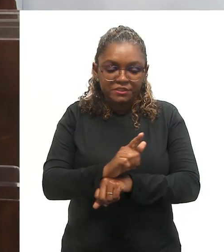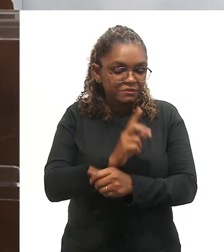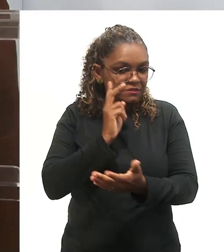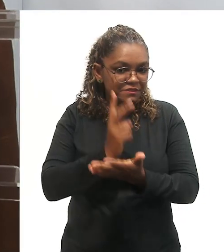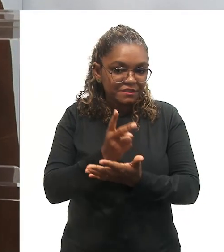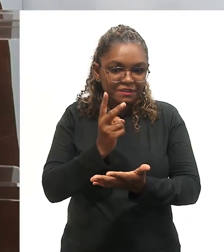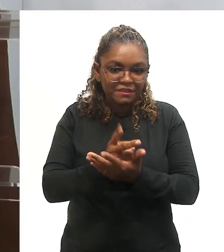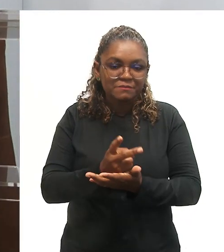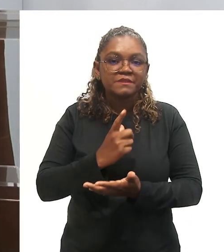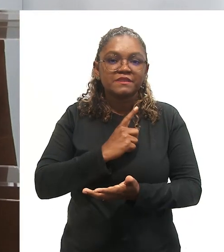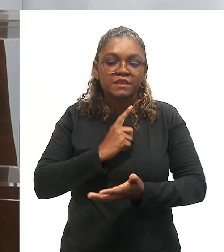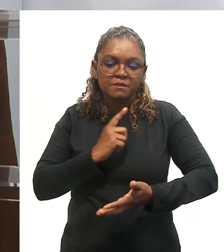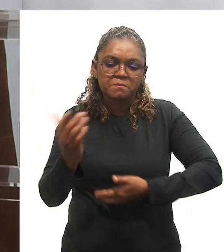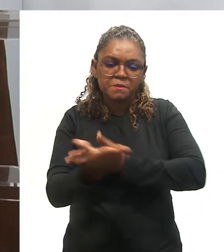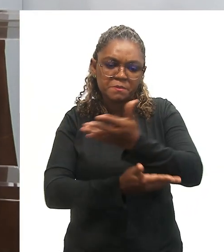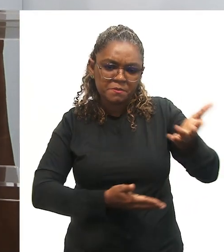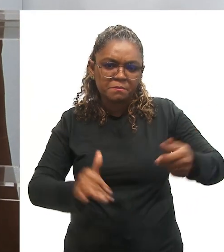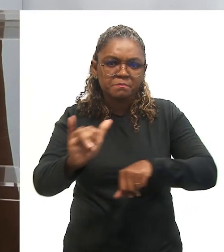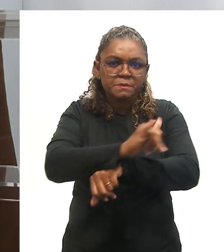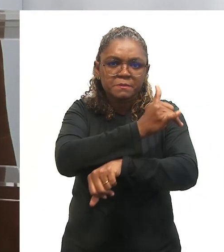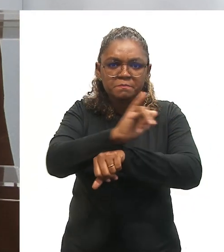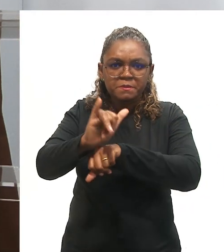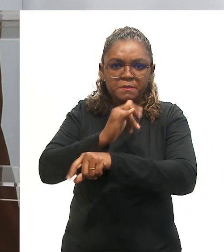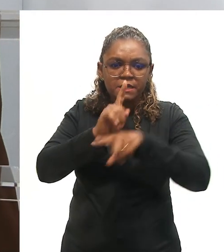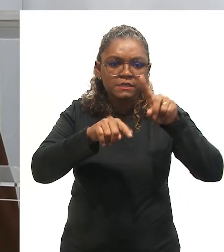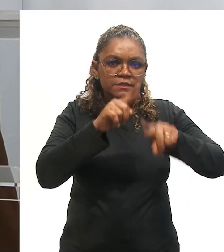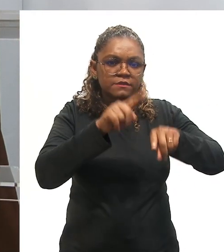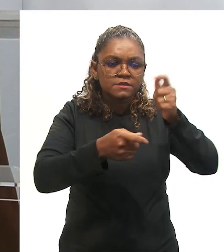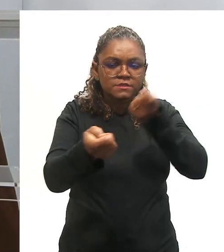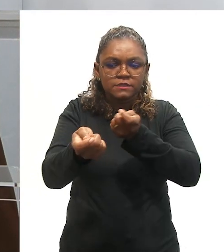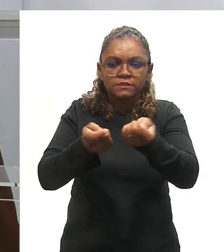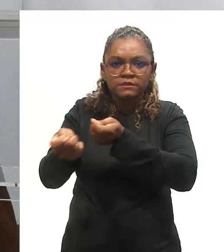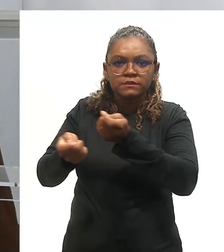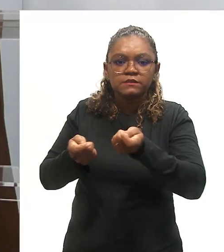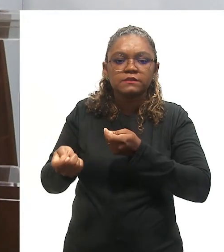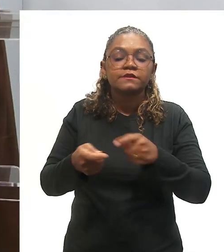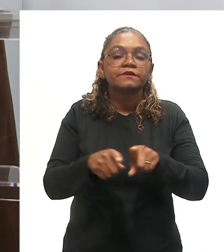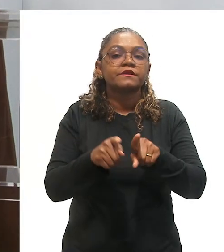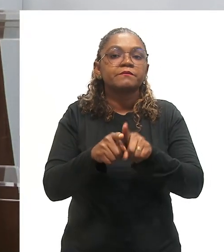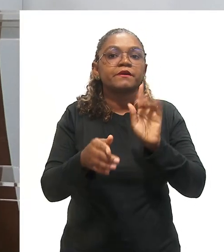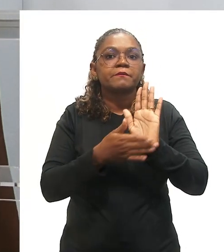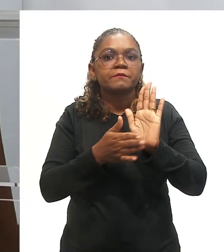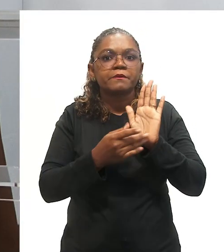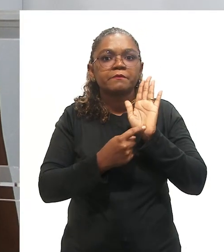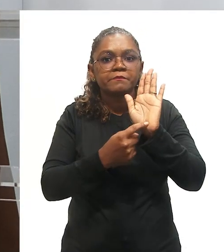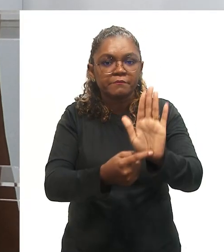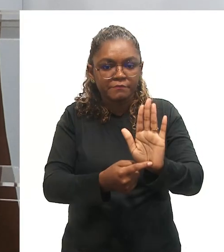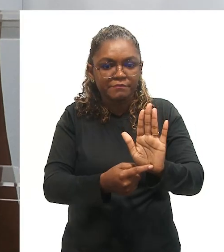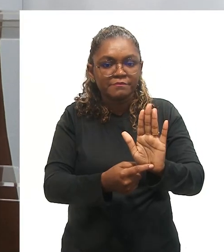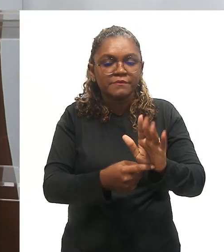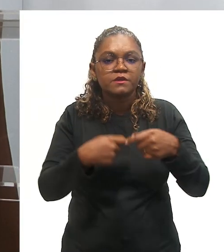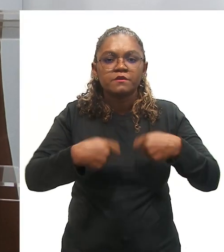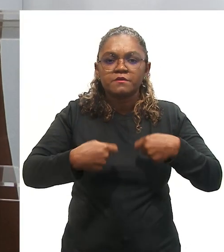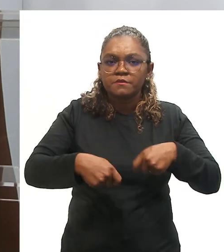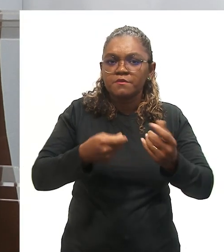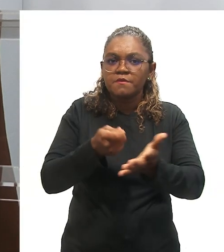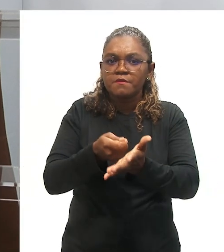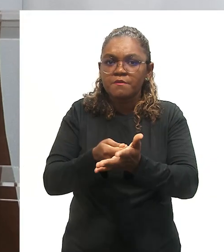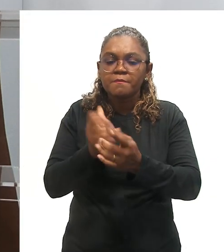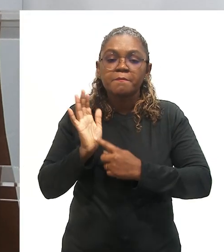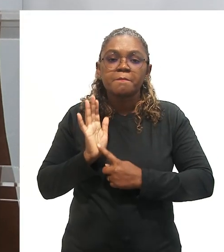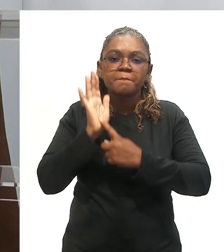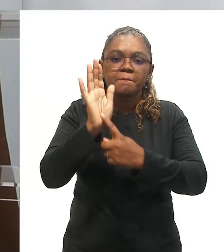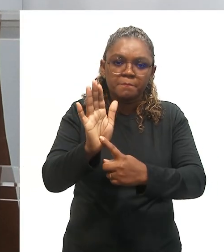de vários mecanismos, de ferramentas de controle e de apresentação ali necessárias para